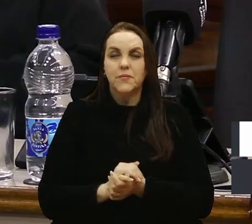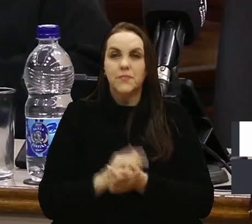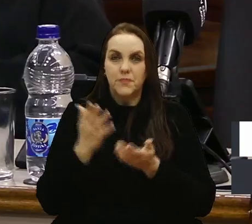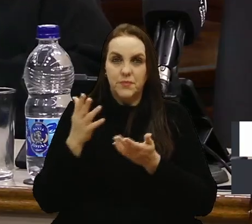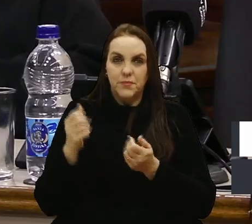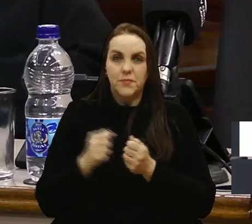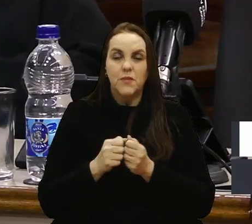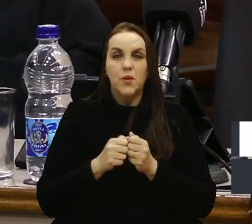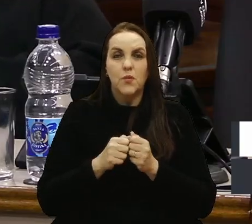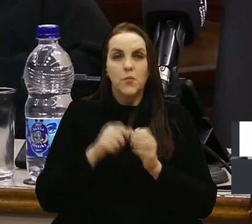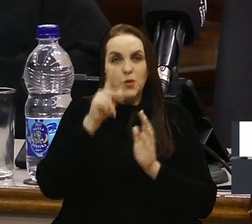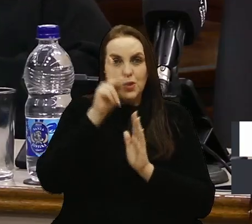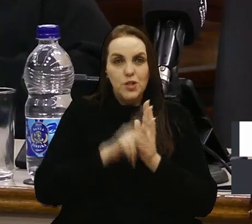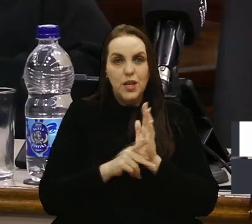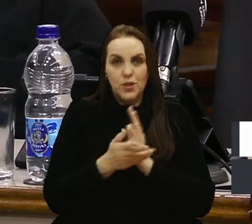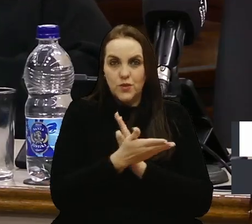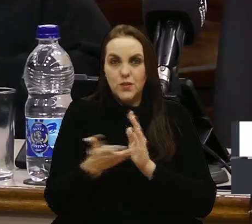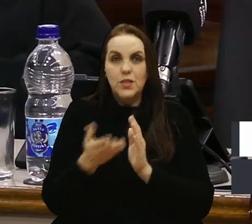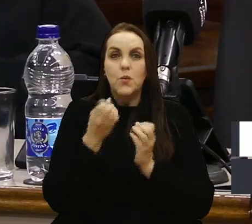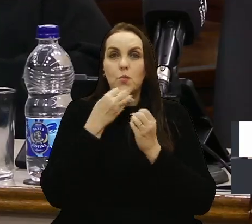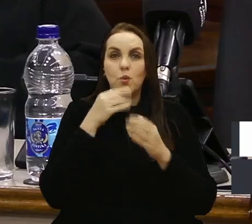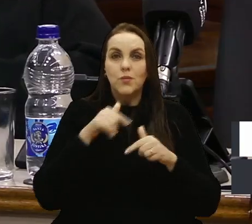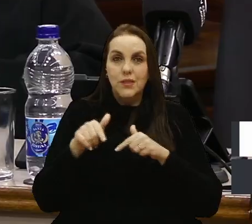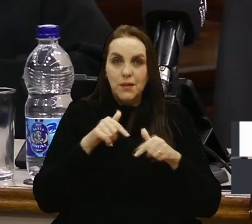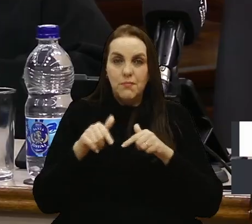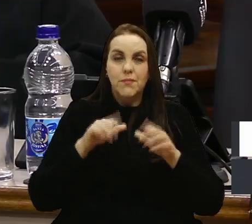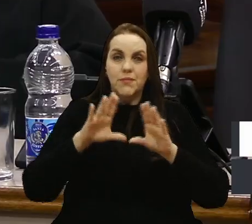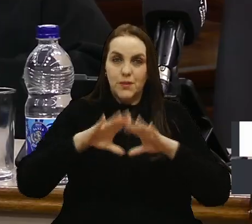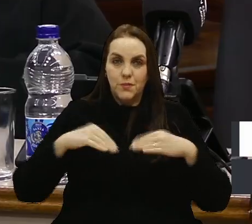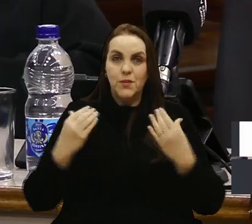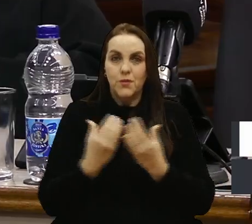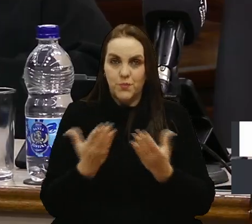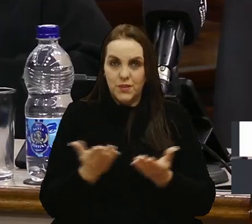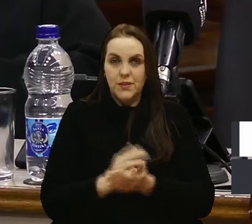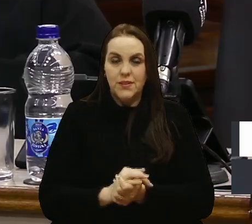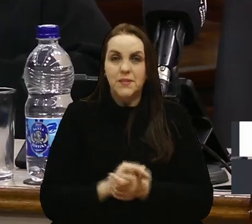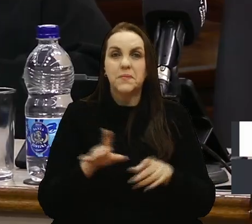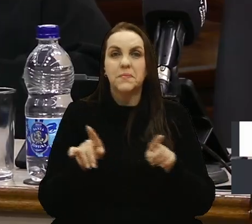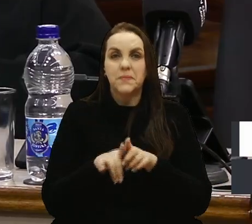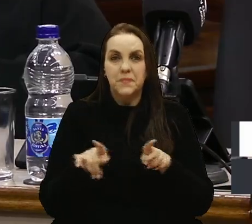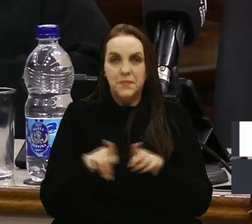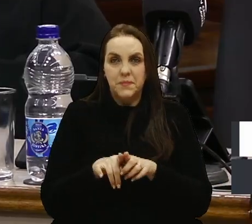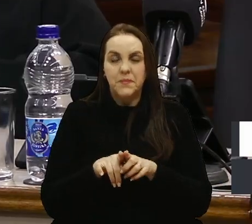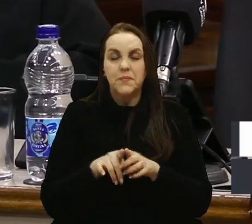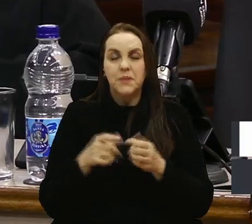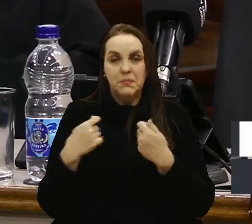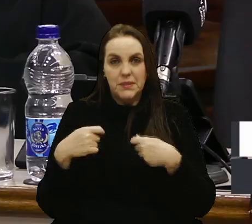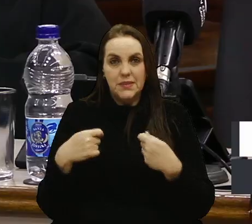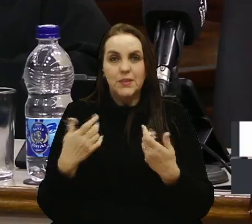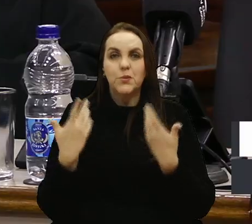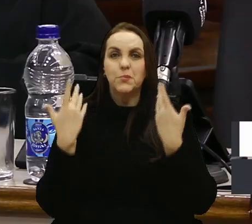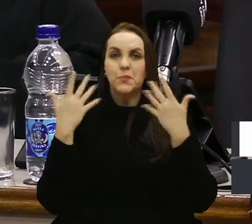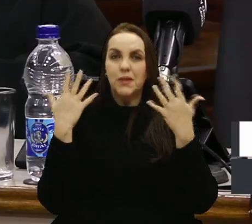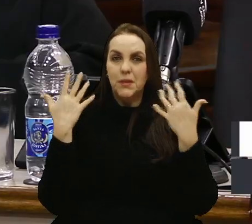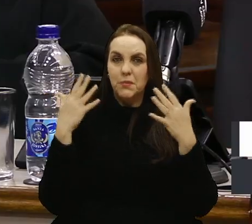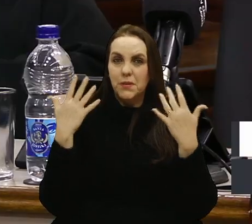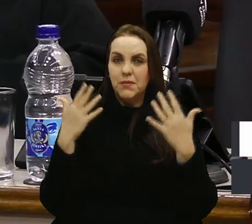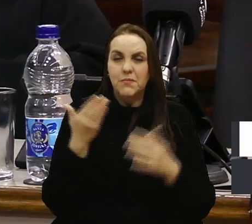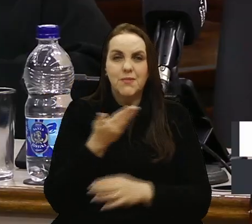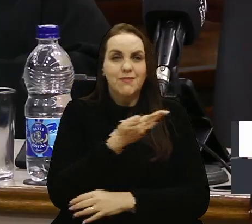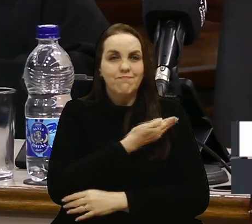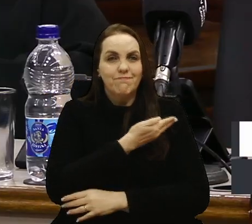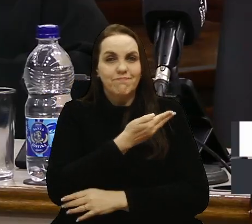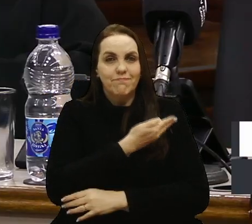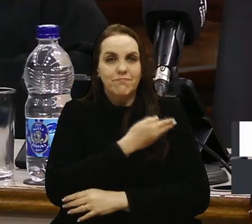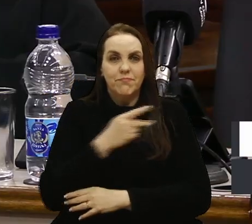seus projetos para que possam fazer um bom trabalho pela nossa comunidade. Também não poderia deixar de estender aqui meus parabéns ao meu grande amigo,